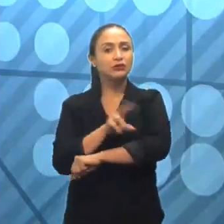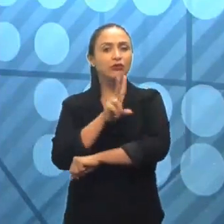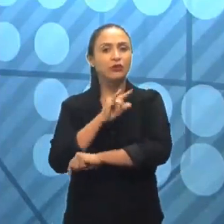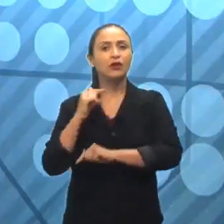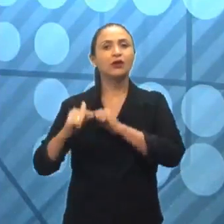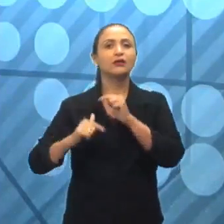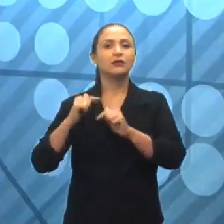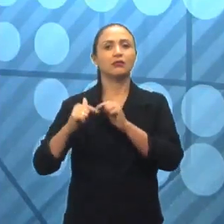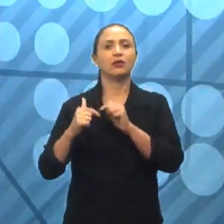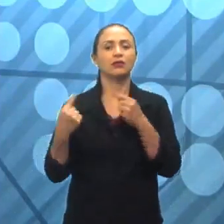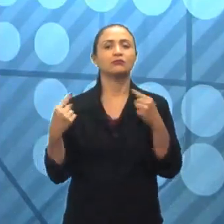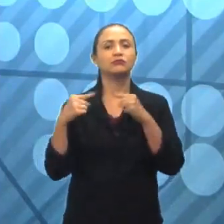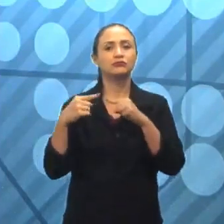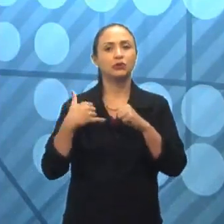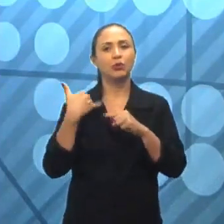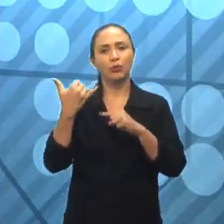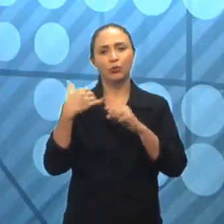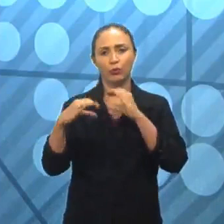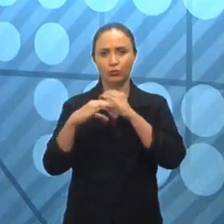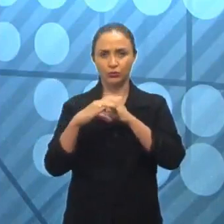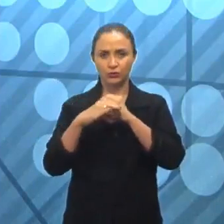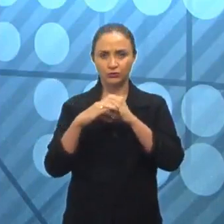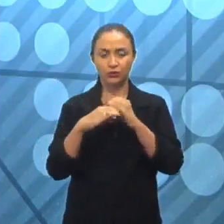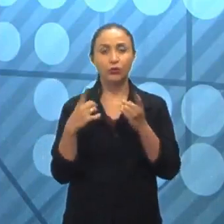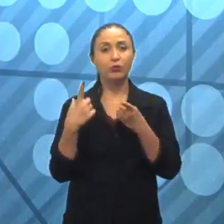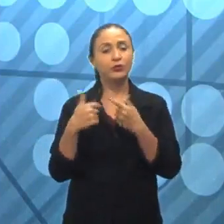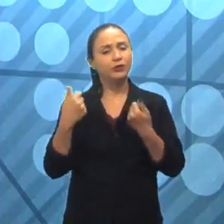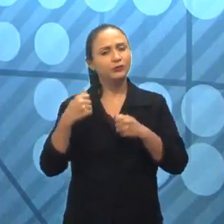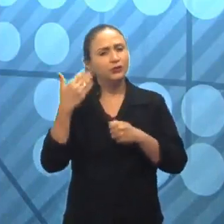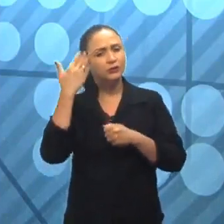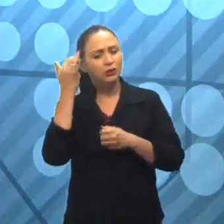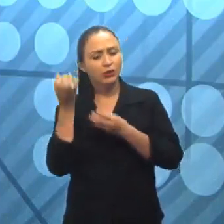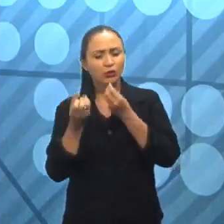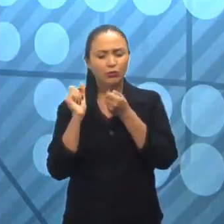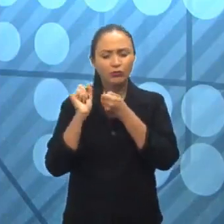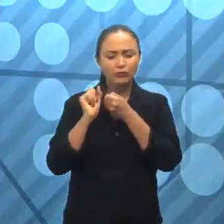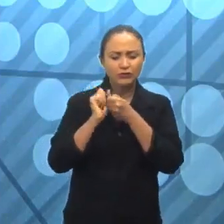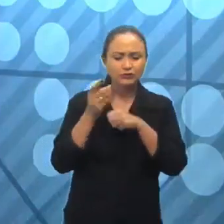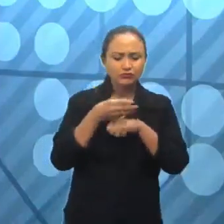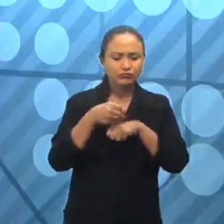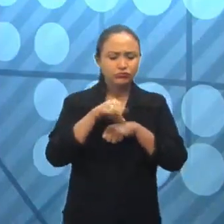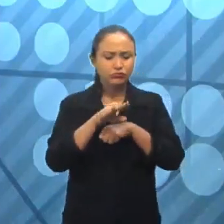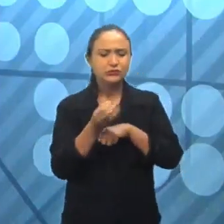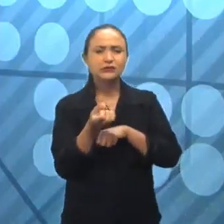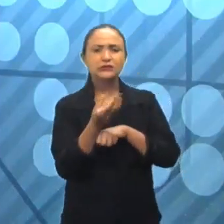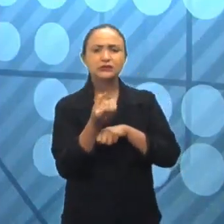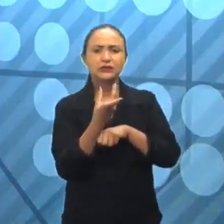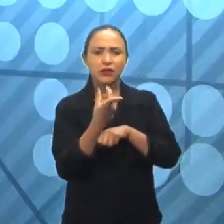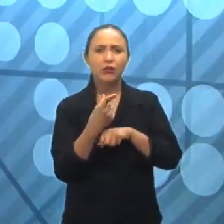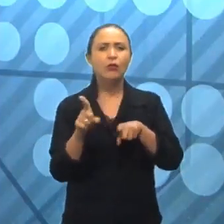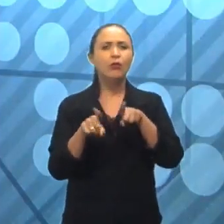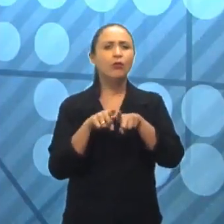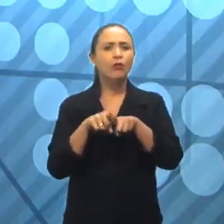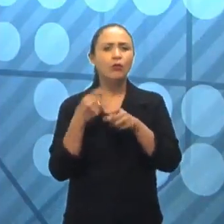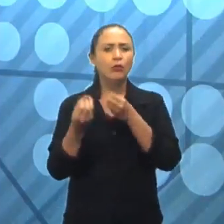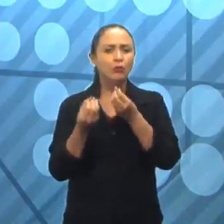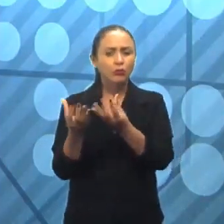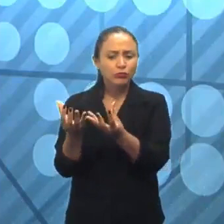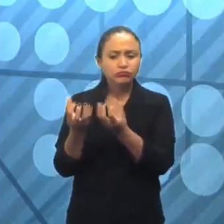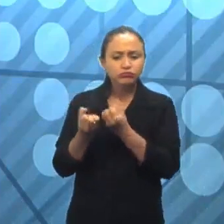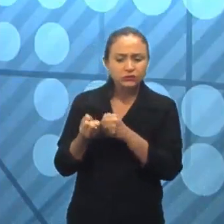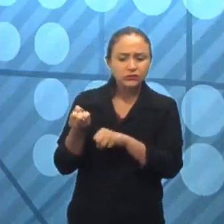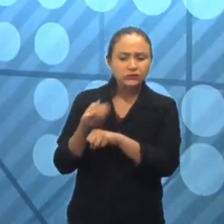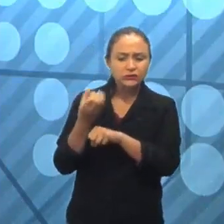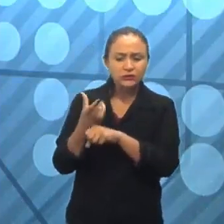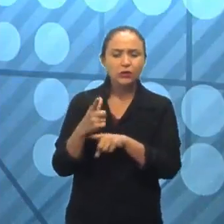com telecomunicação. Porque ele precisa muito saber como fazer transmissão de sinal, como fazer recepção de sinal, como tratar o sinal, que é a